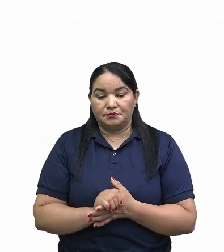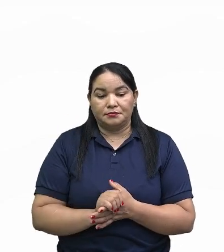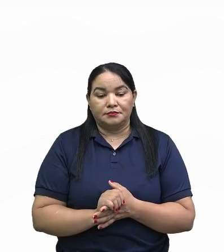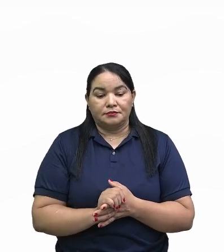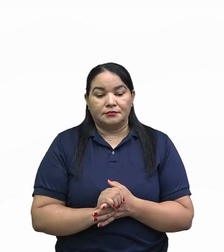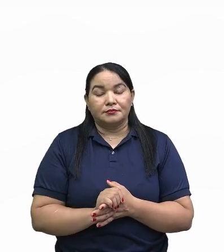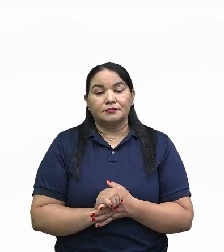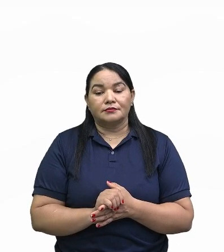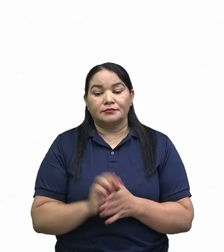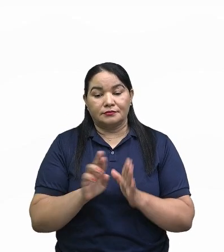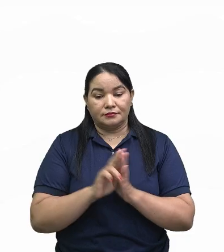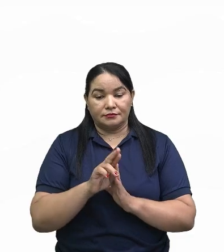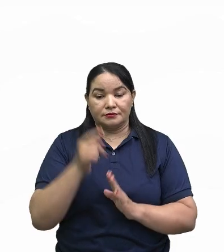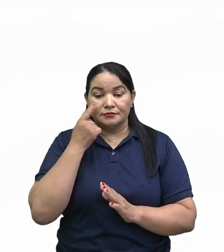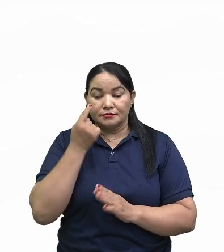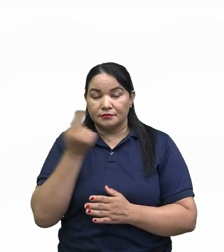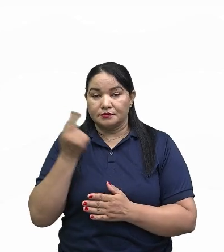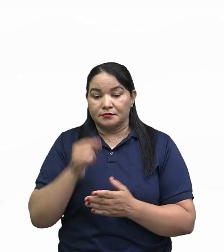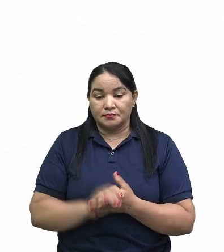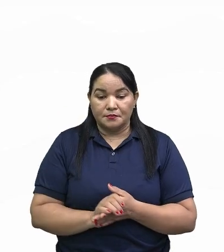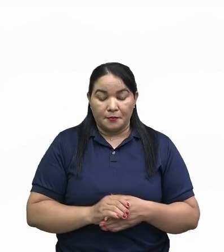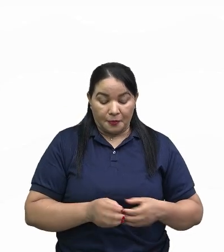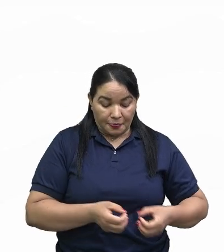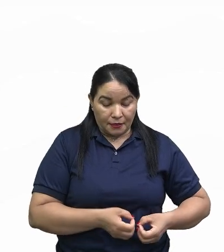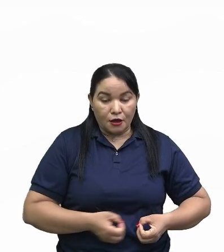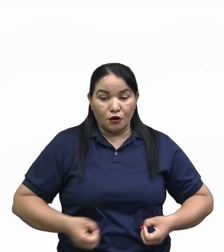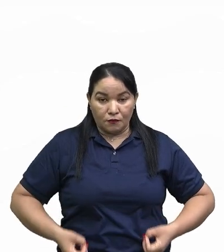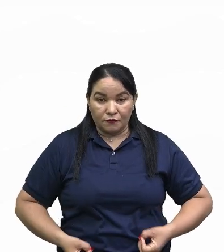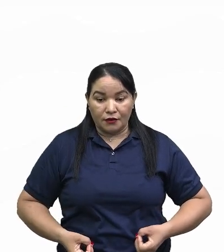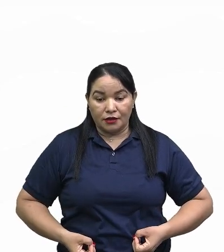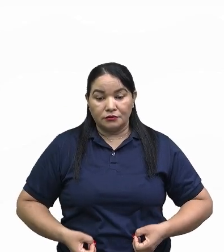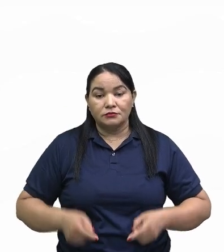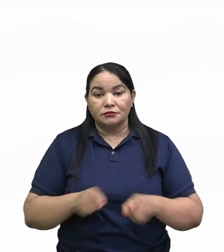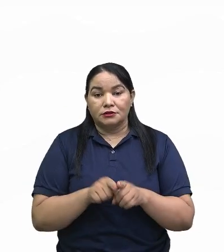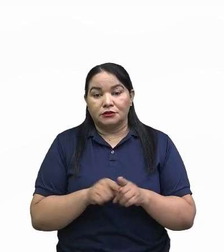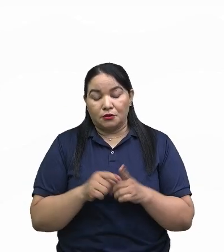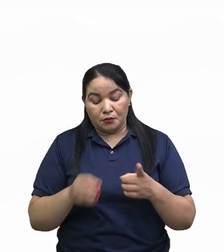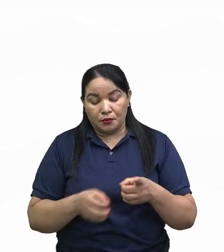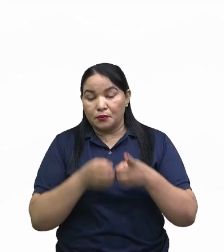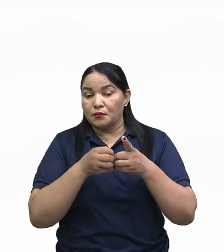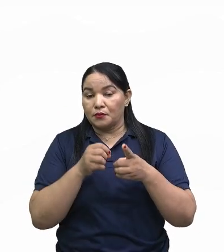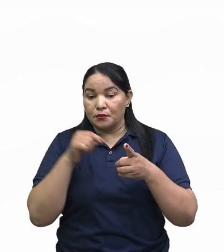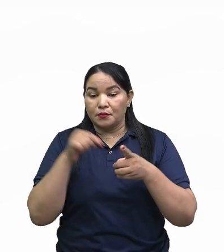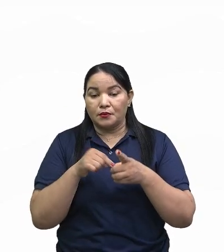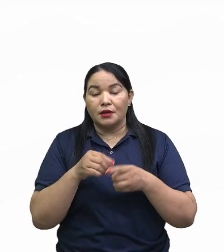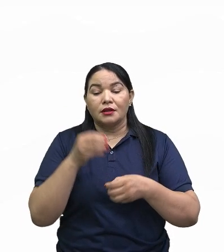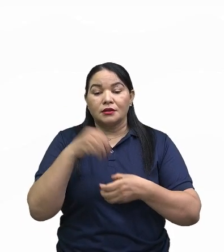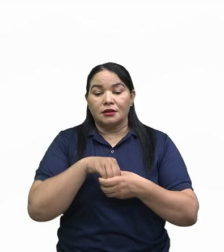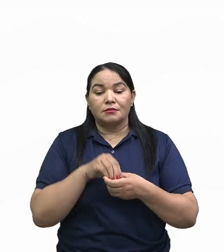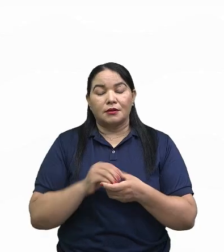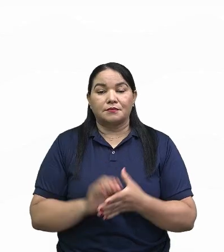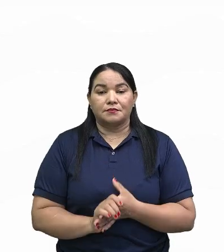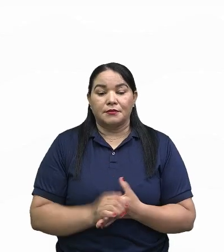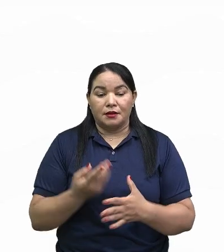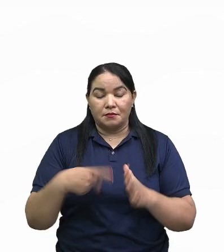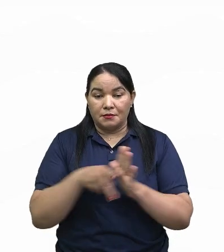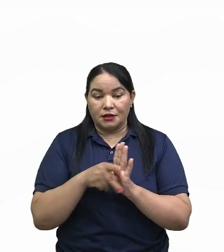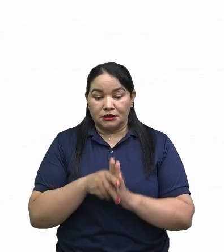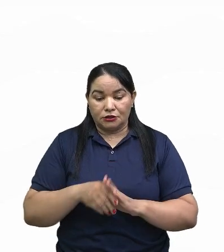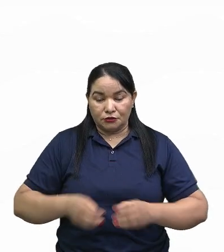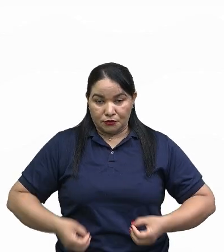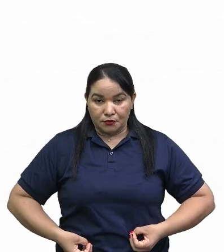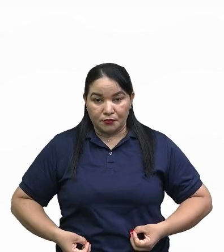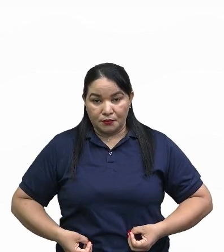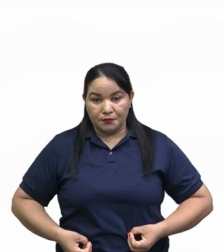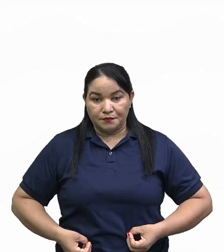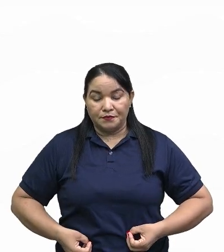representação tanto do sistema reprodutor masculino quanto feminino, né? Então, os ovários, que fazem parte do sistema feminino,